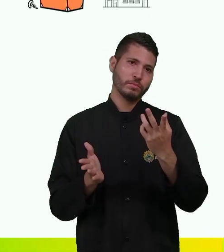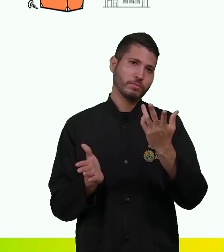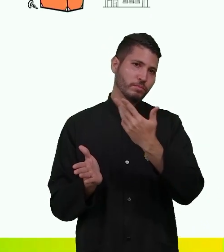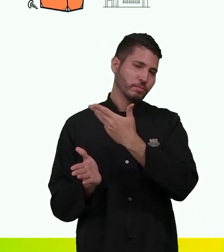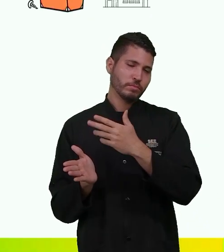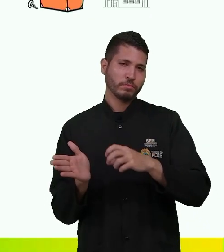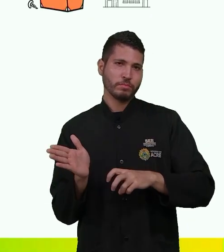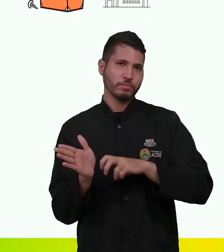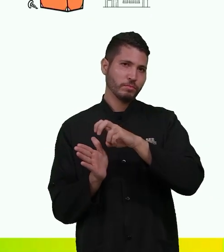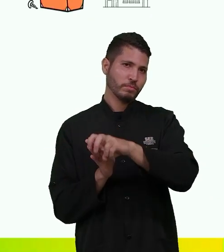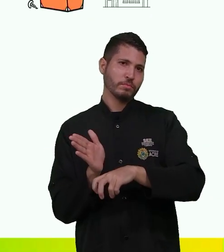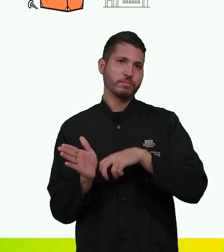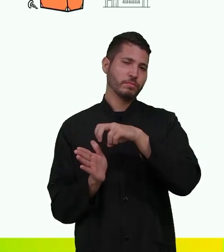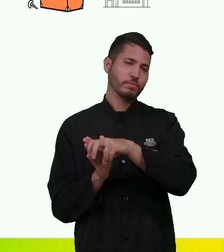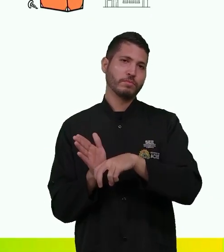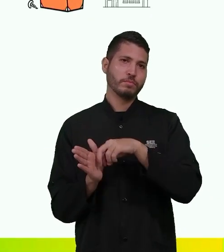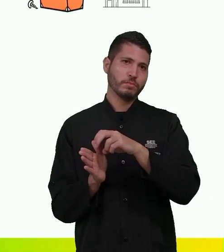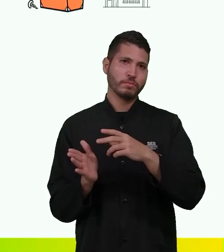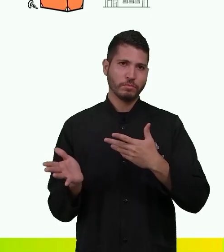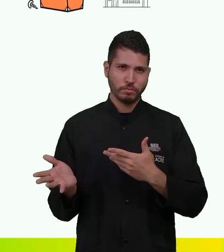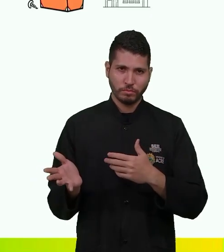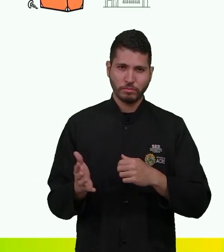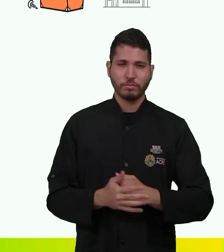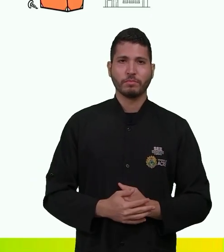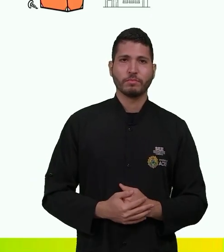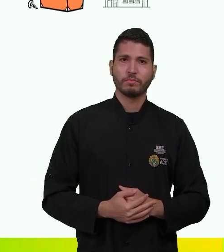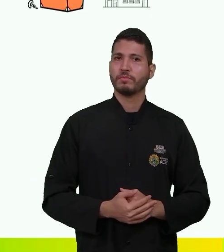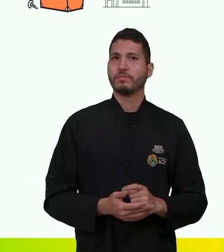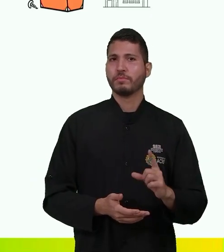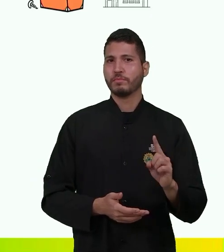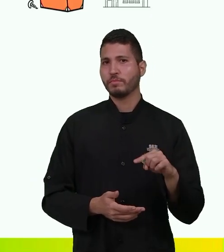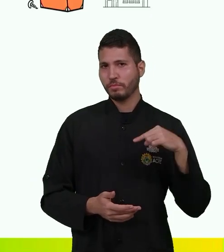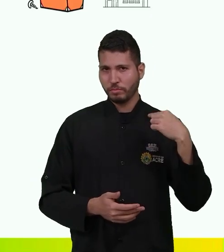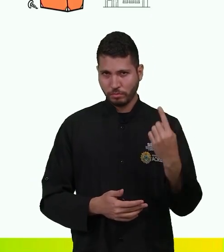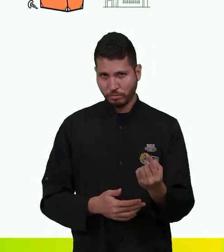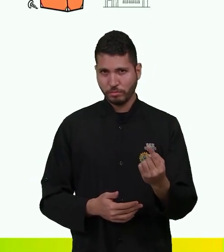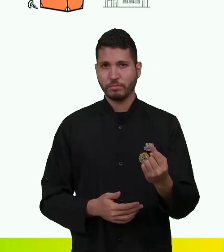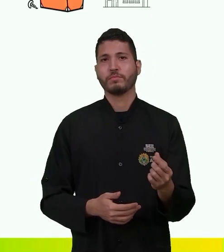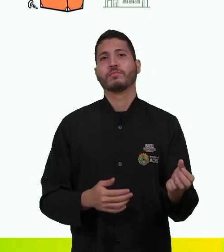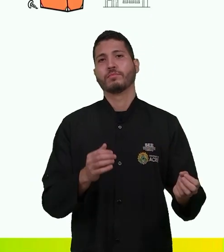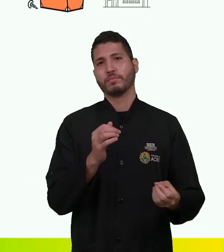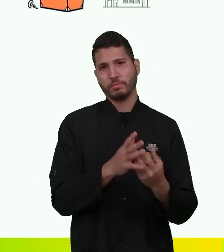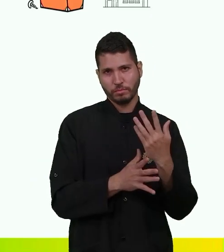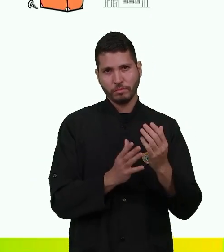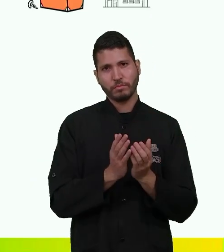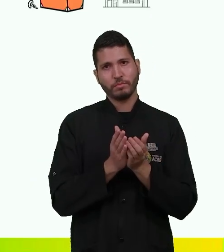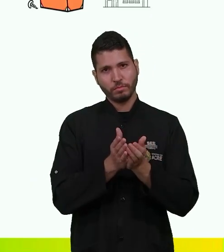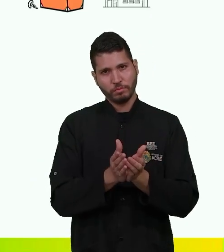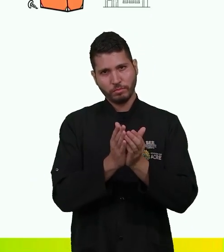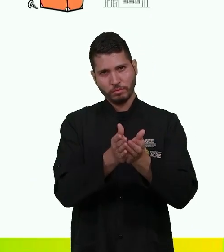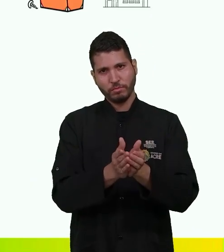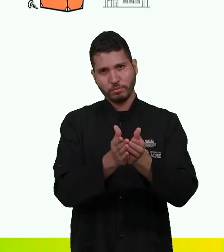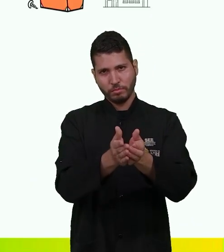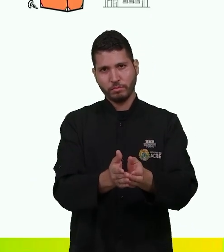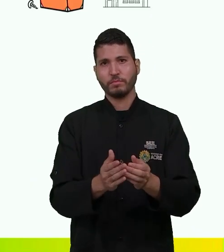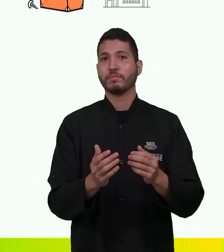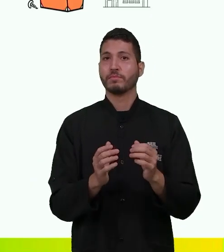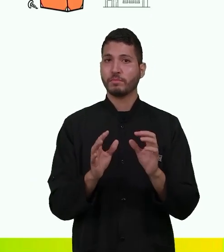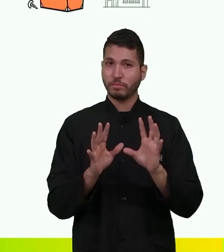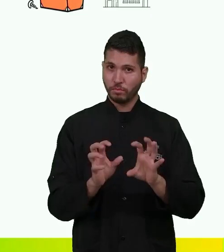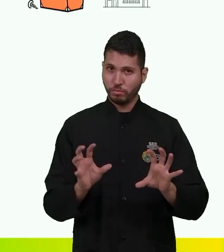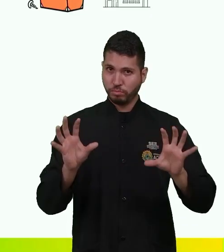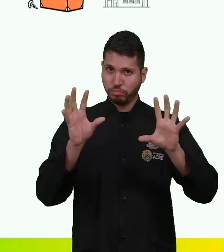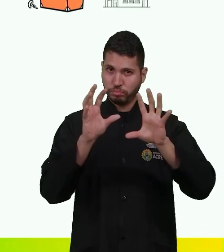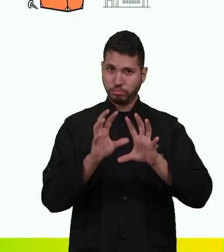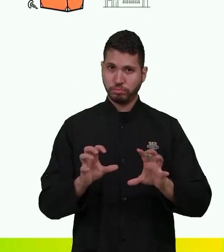a locomotiva a vapor e, consequentemente, o navio a vapor. Agora as pessoas podiam levar e